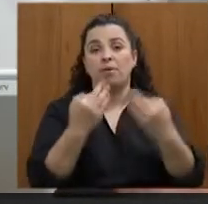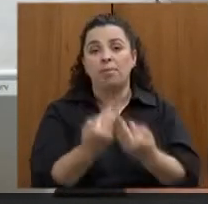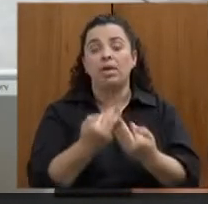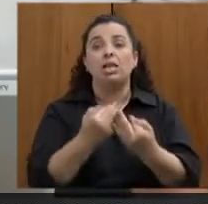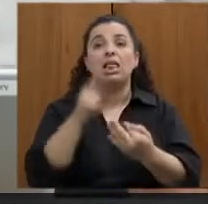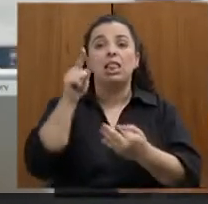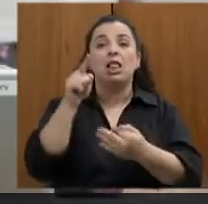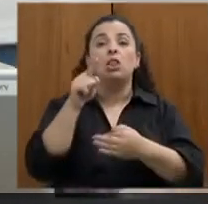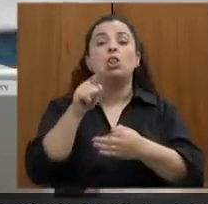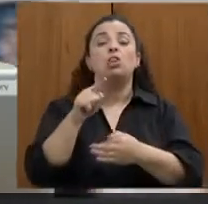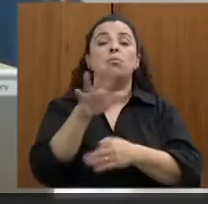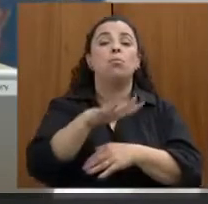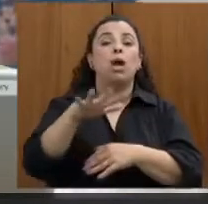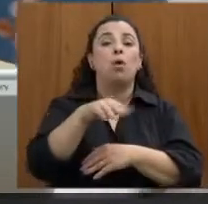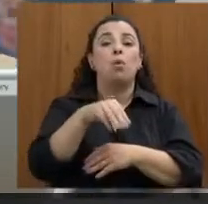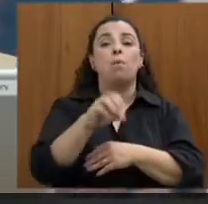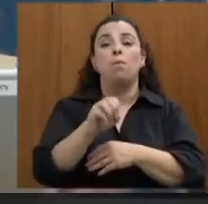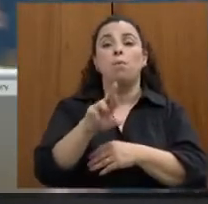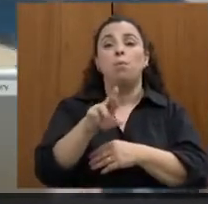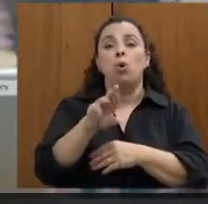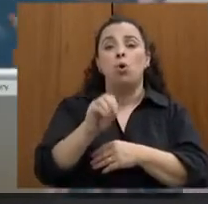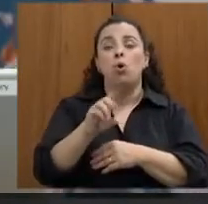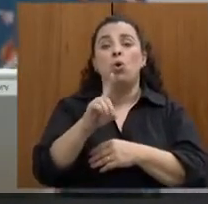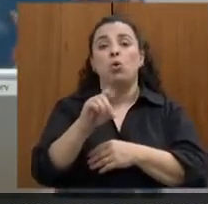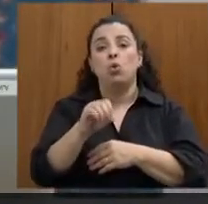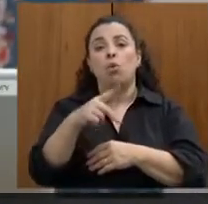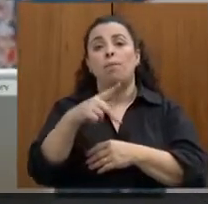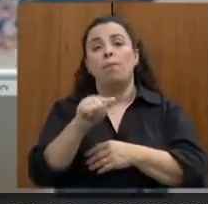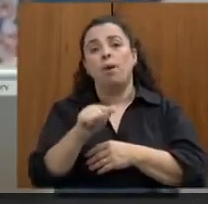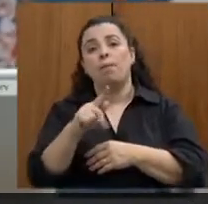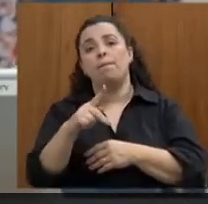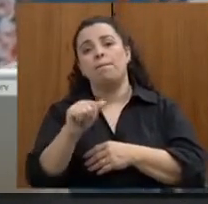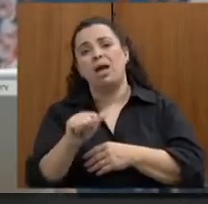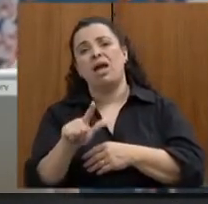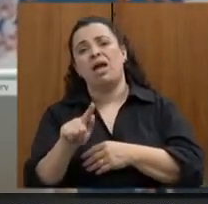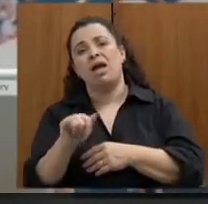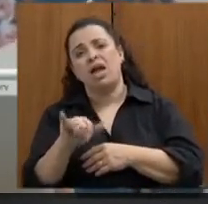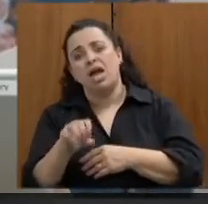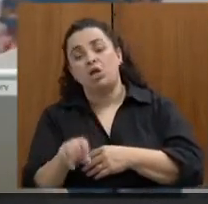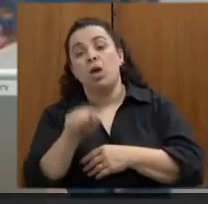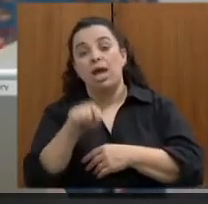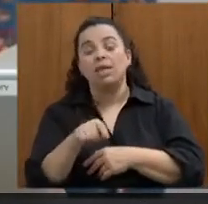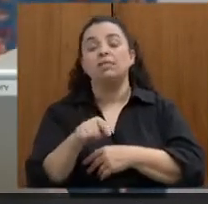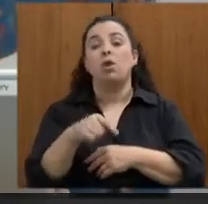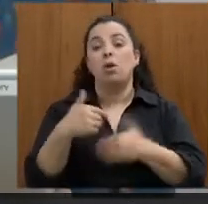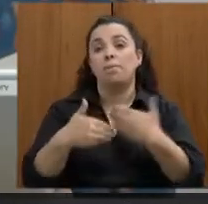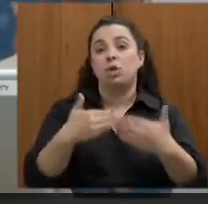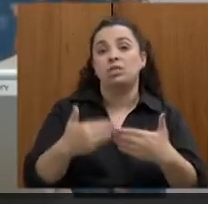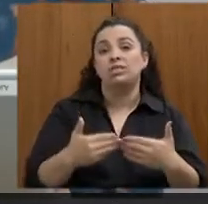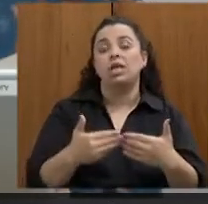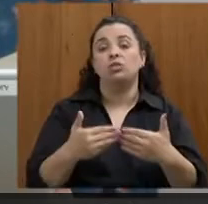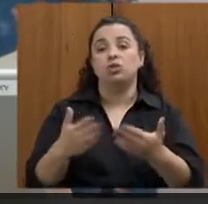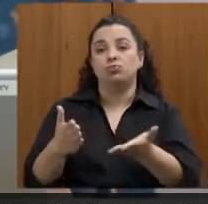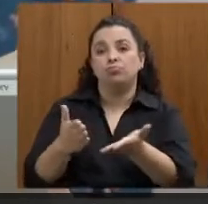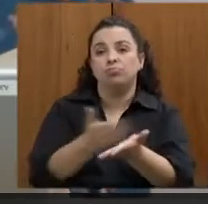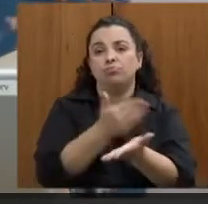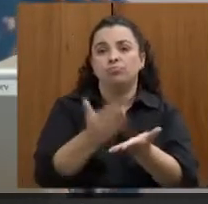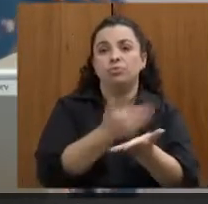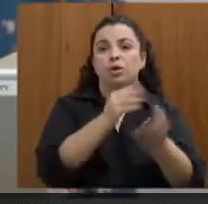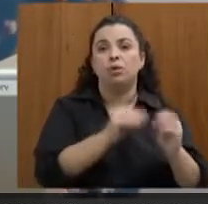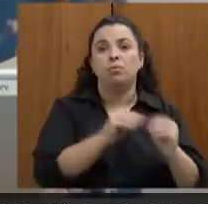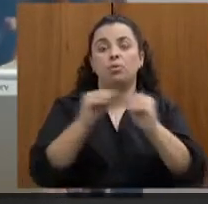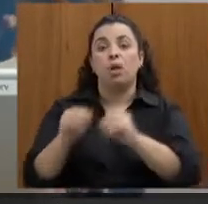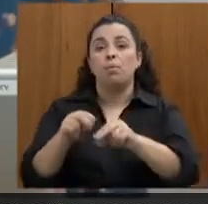do Papagaio, na região centro-sul de Belo Horizonte, que estão em processo de desapropriação por residirem próximas redes